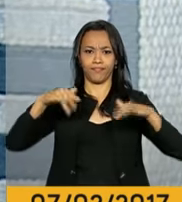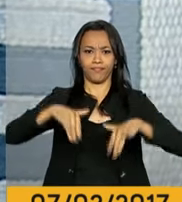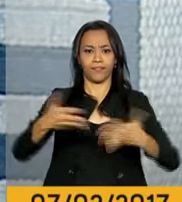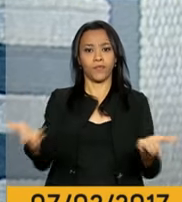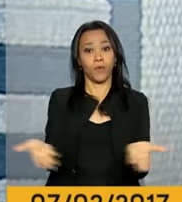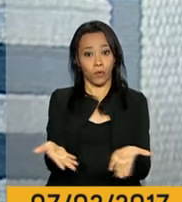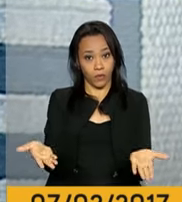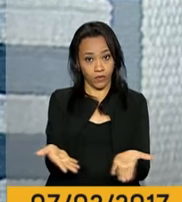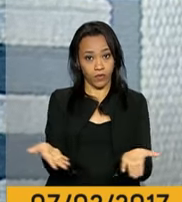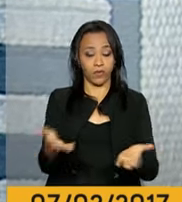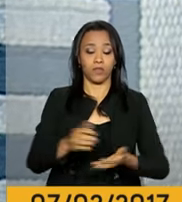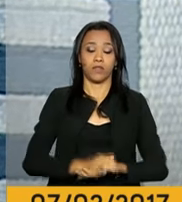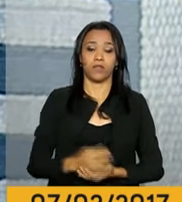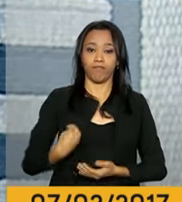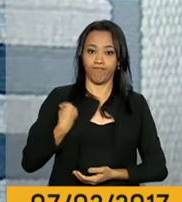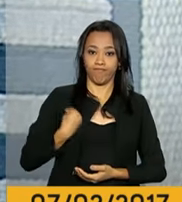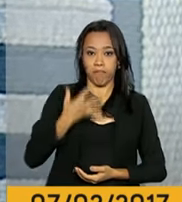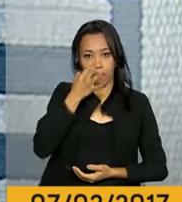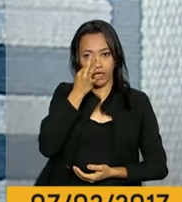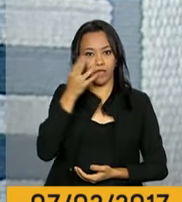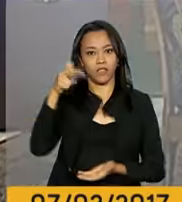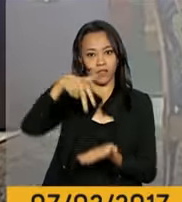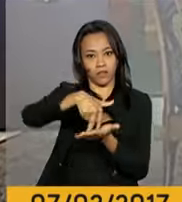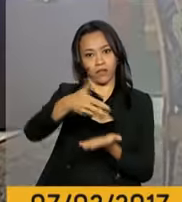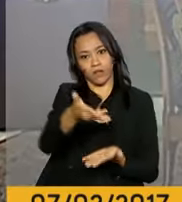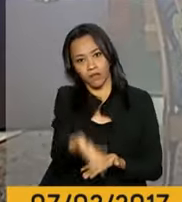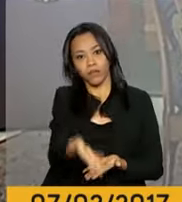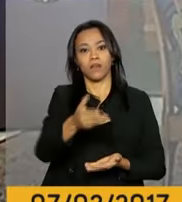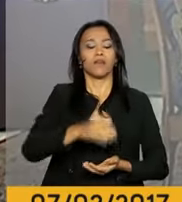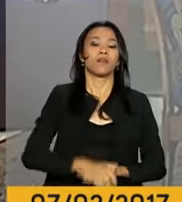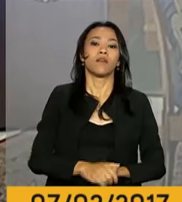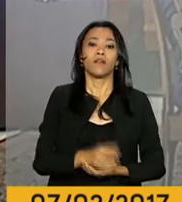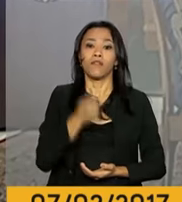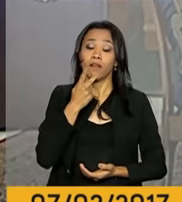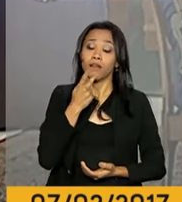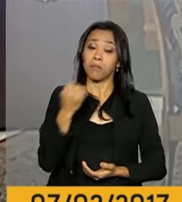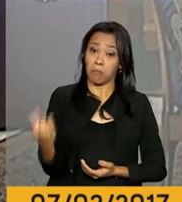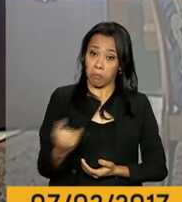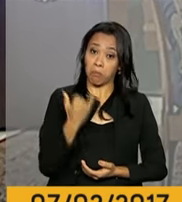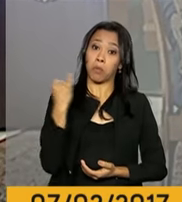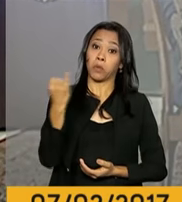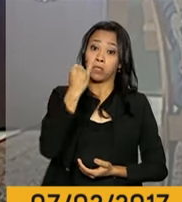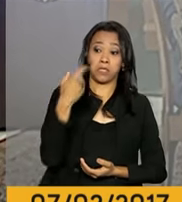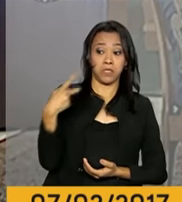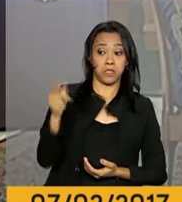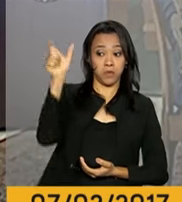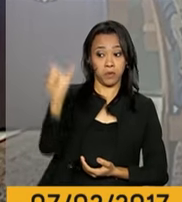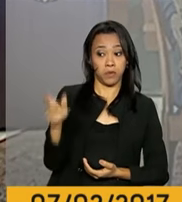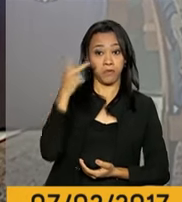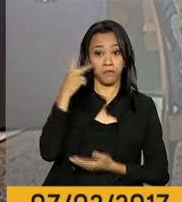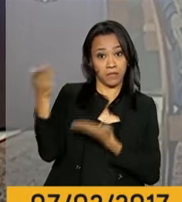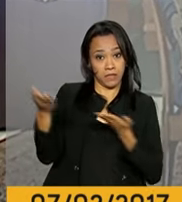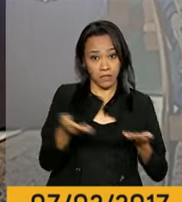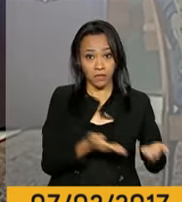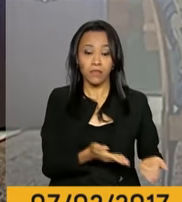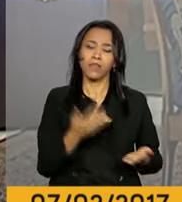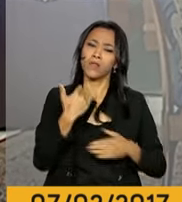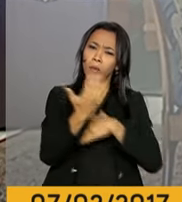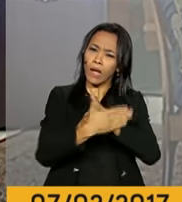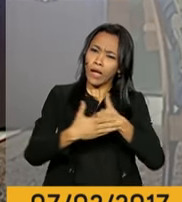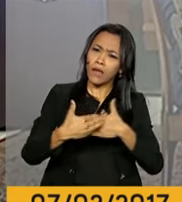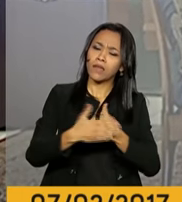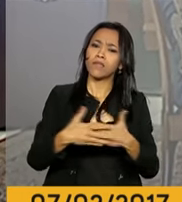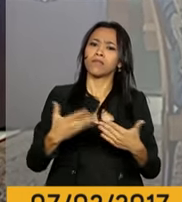a revelar a importância da sua visita e o carinho que os brasileiros têm